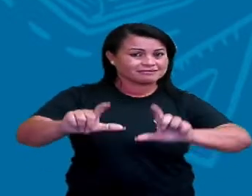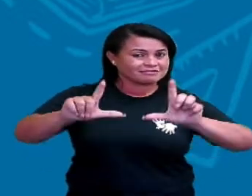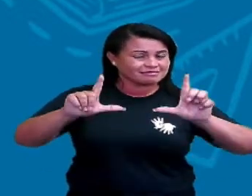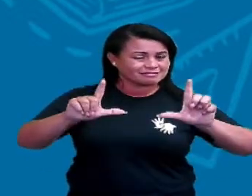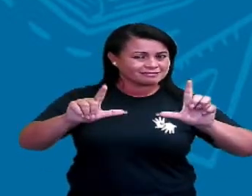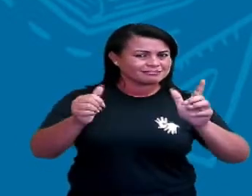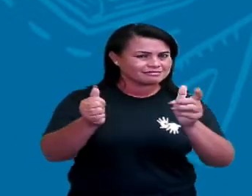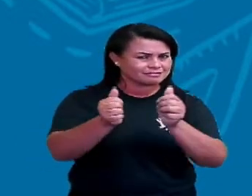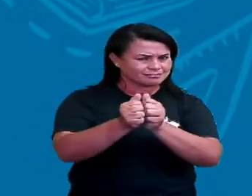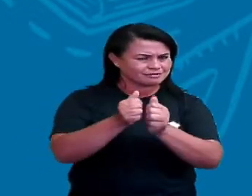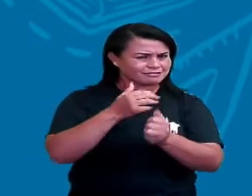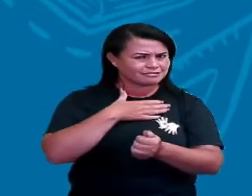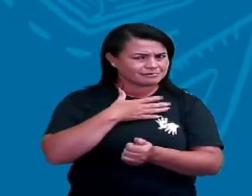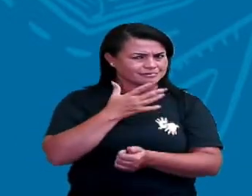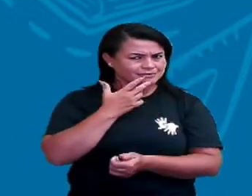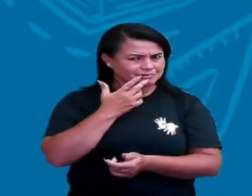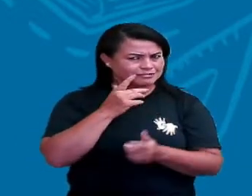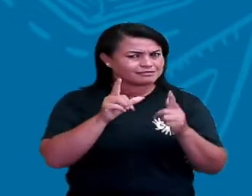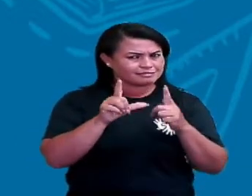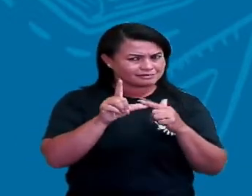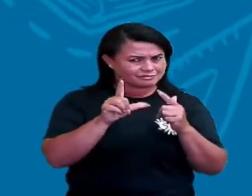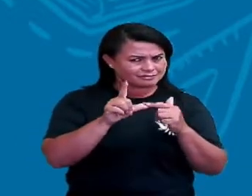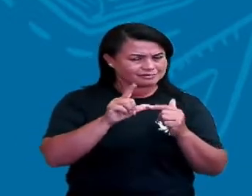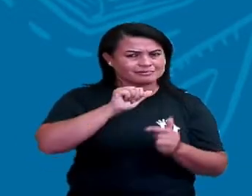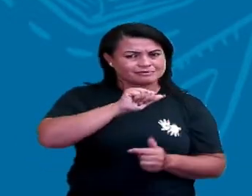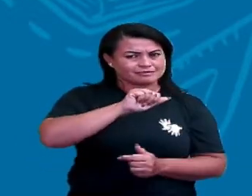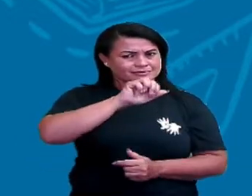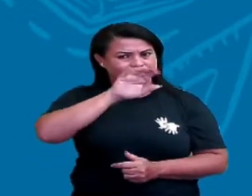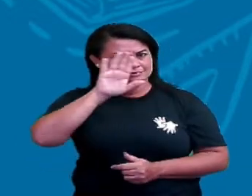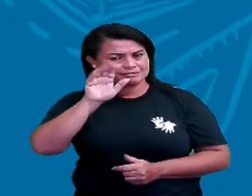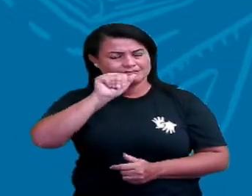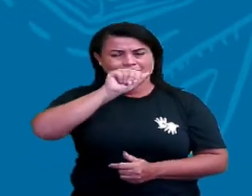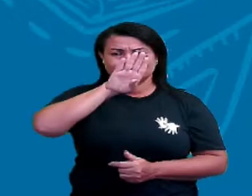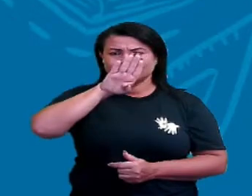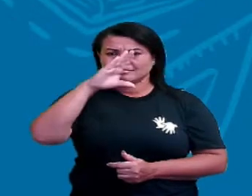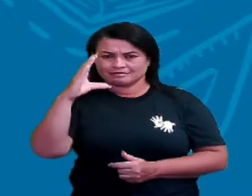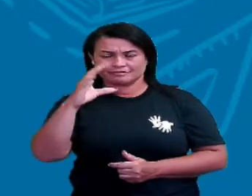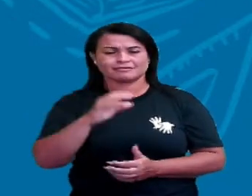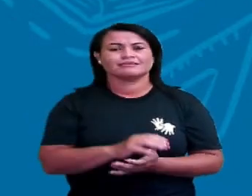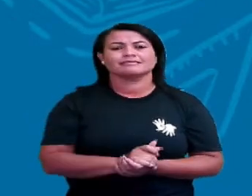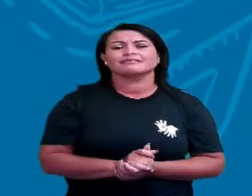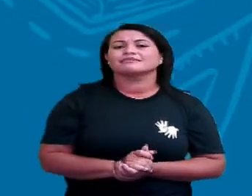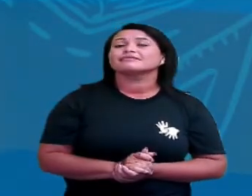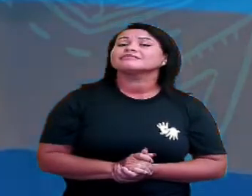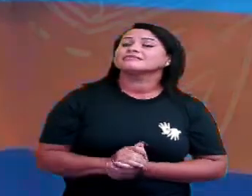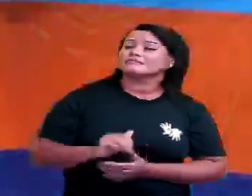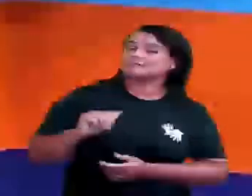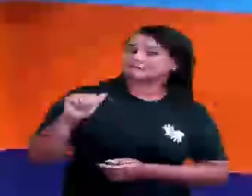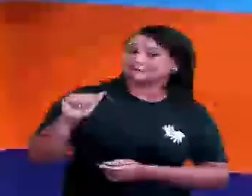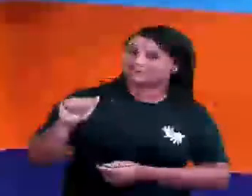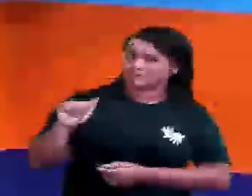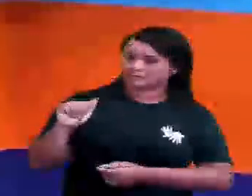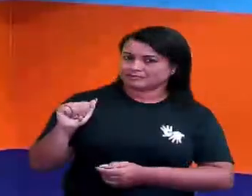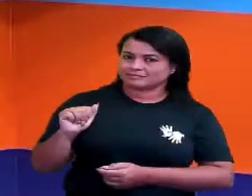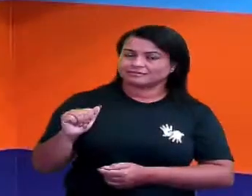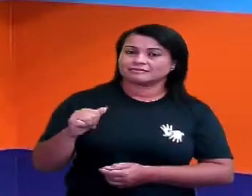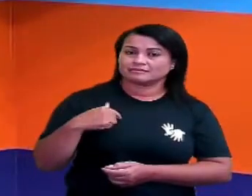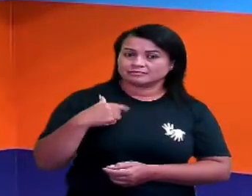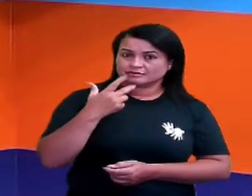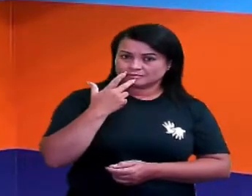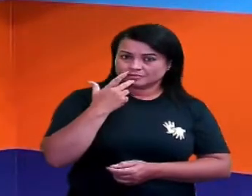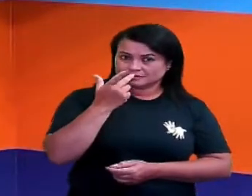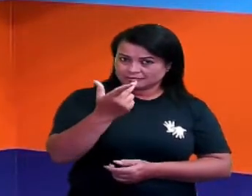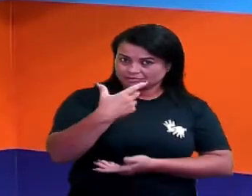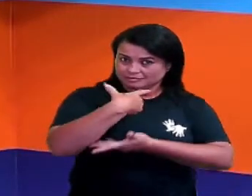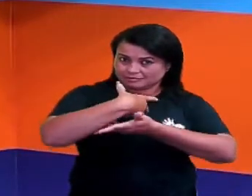comigo dizer quais são as letrinhas que compõem o nosso alfabeto? Letrinha A, eu digo e vocês repetem